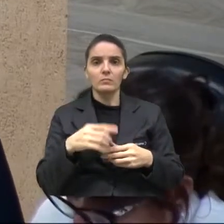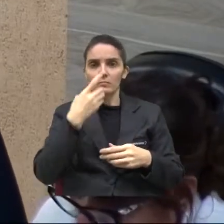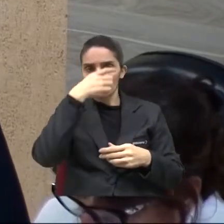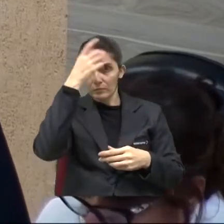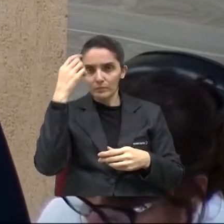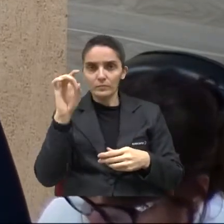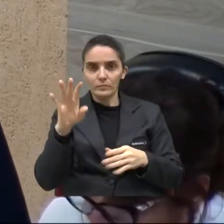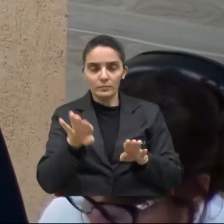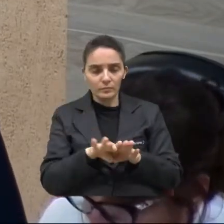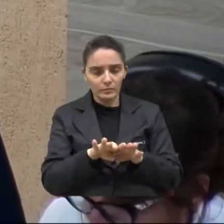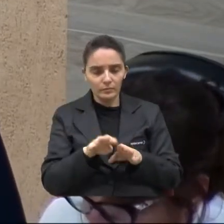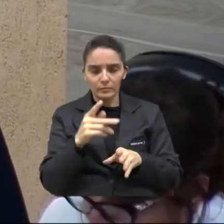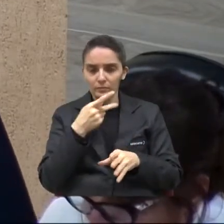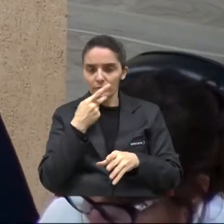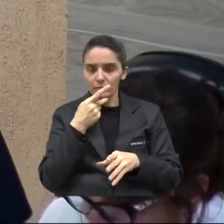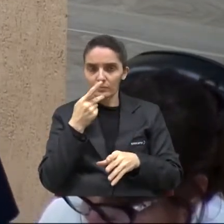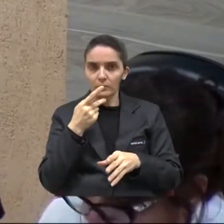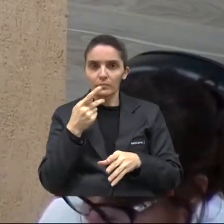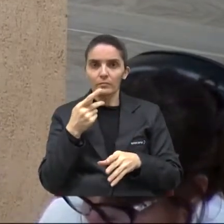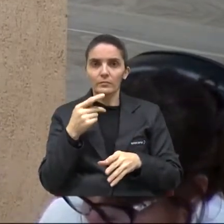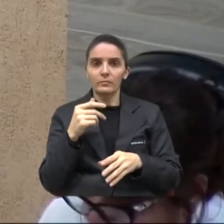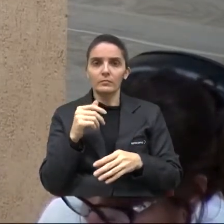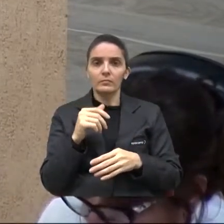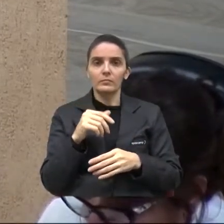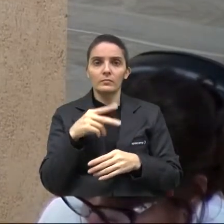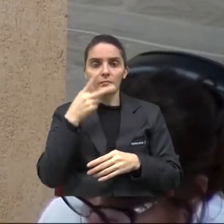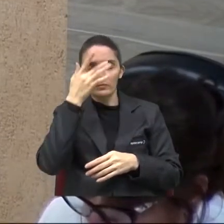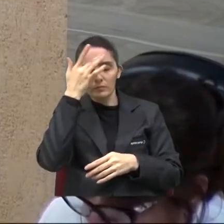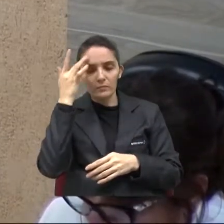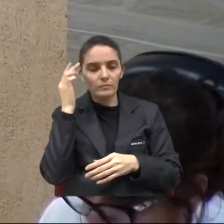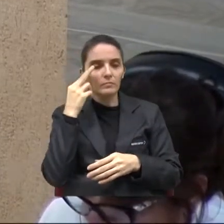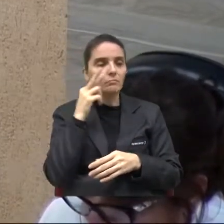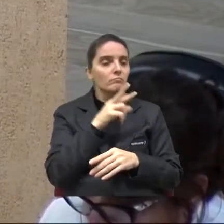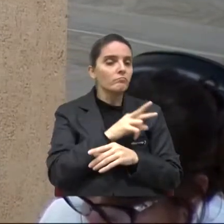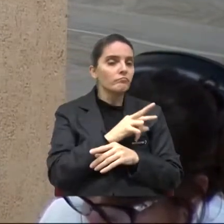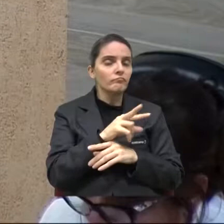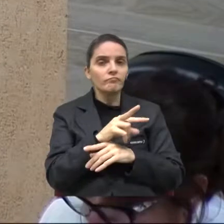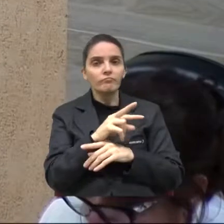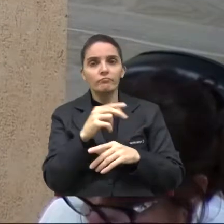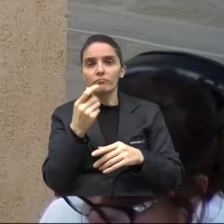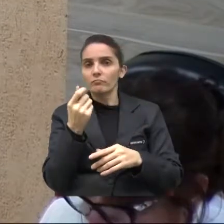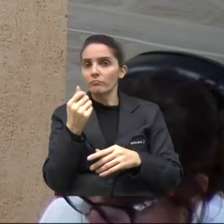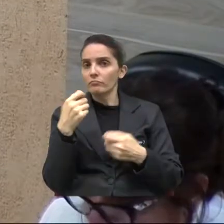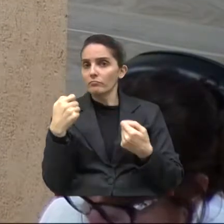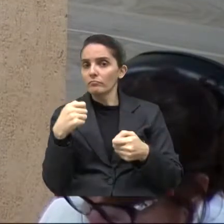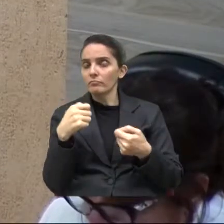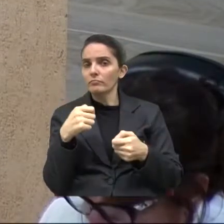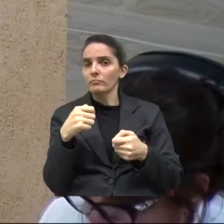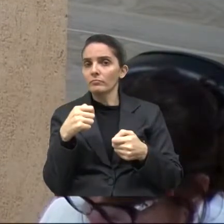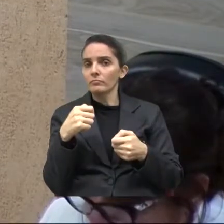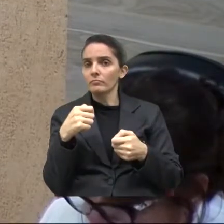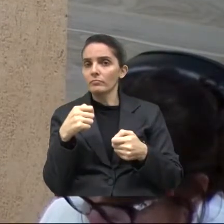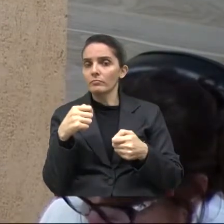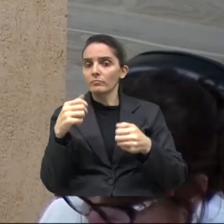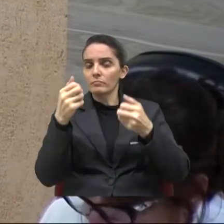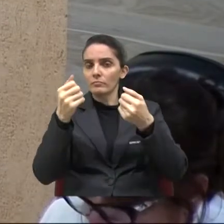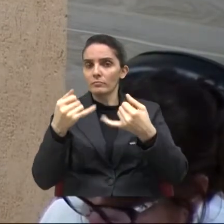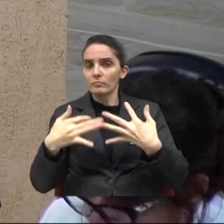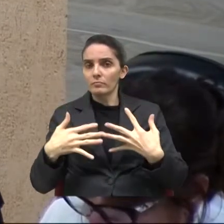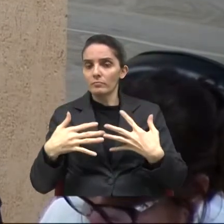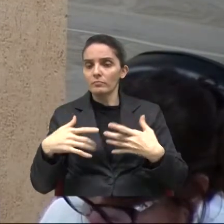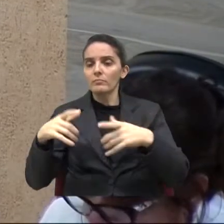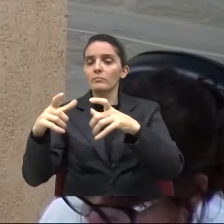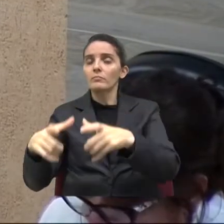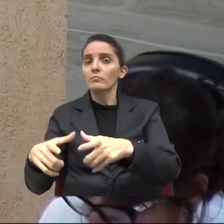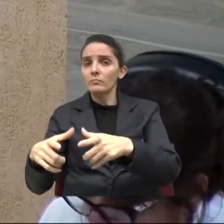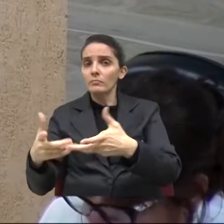também, do amarelinho ali, ou seja, é um dinheiro que precisa ter bem clareza para onde está indo. E